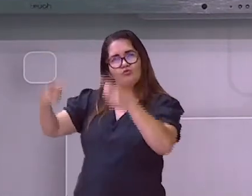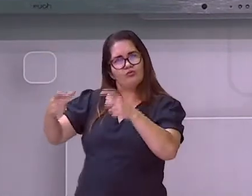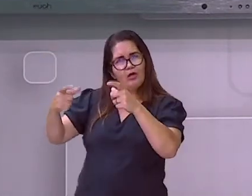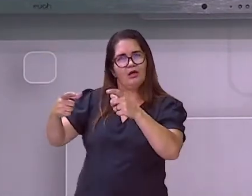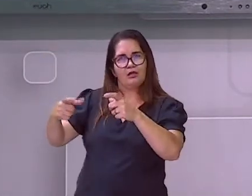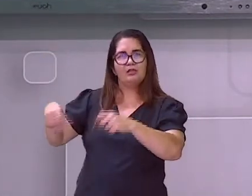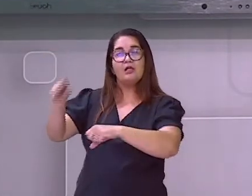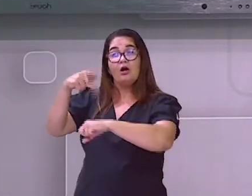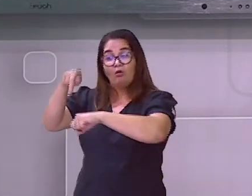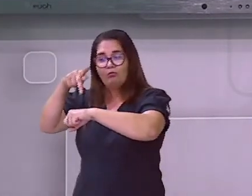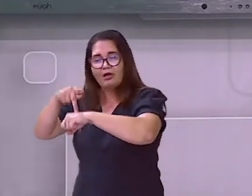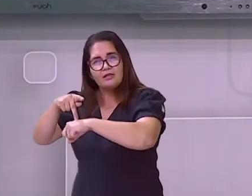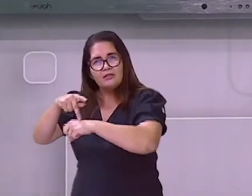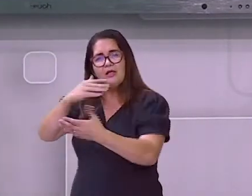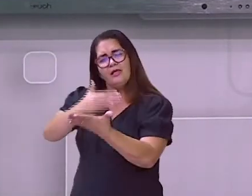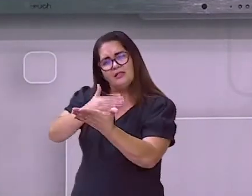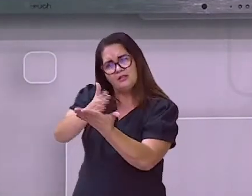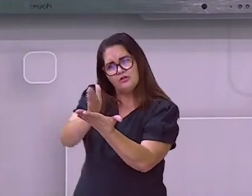diferenças.